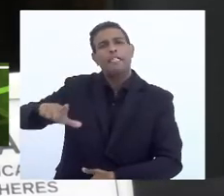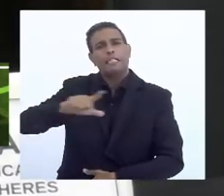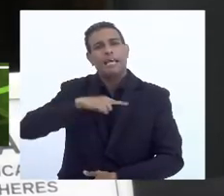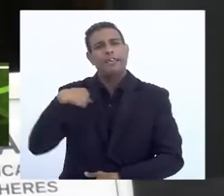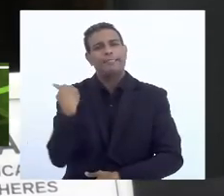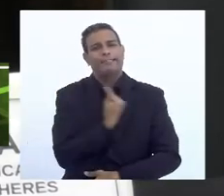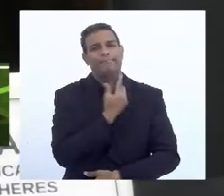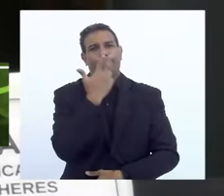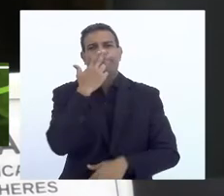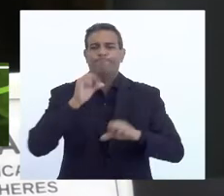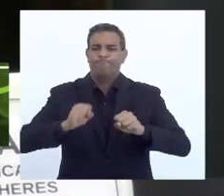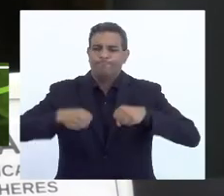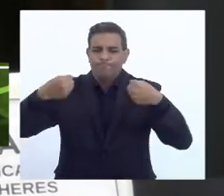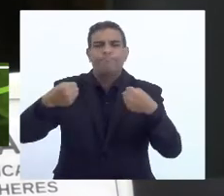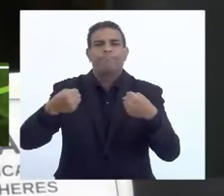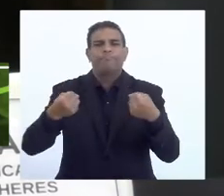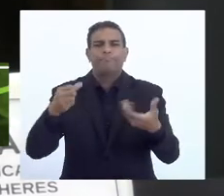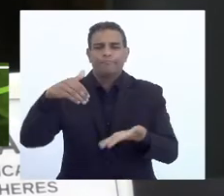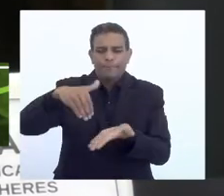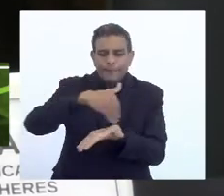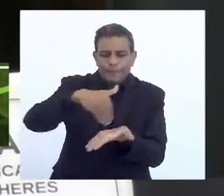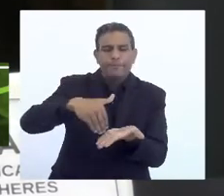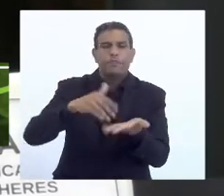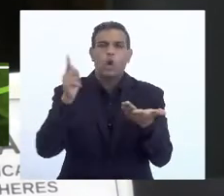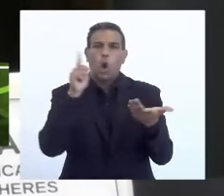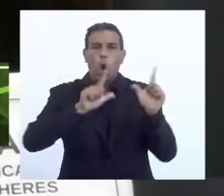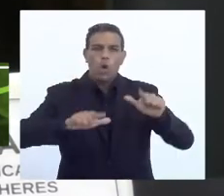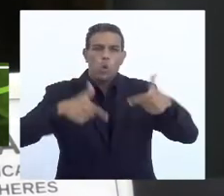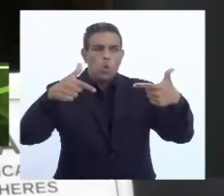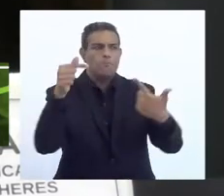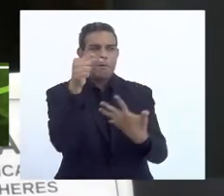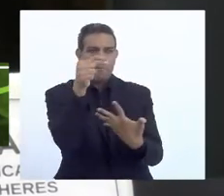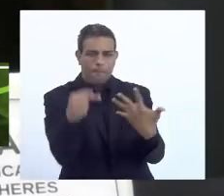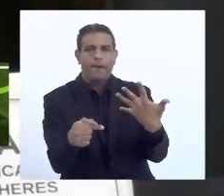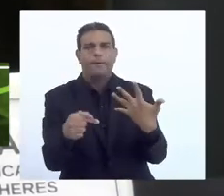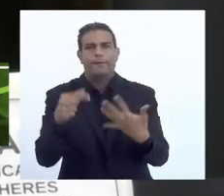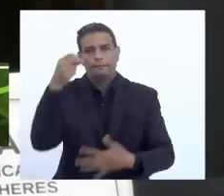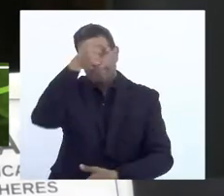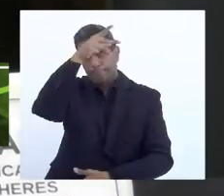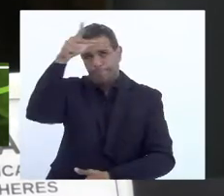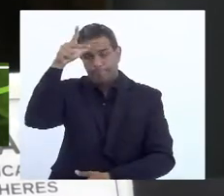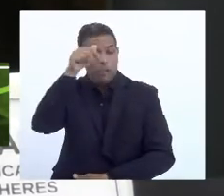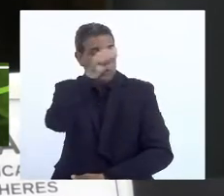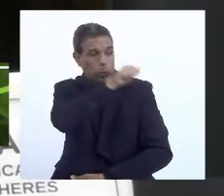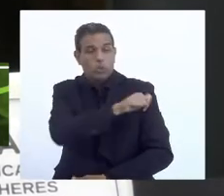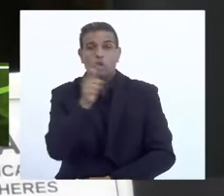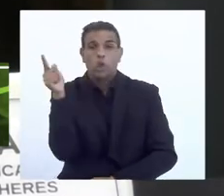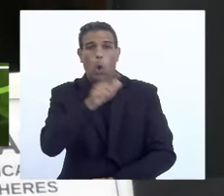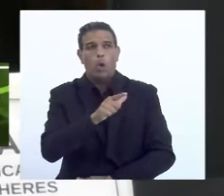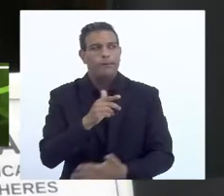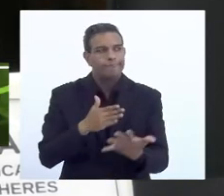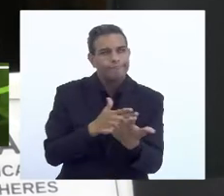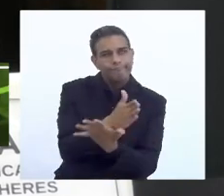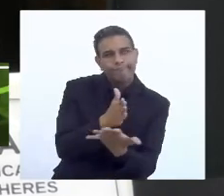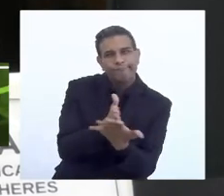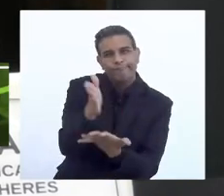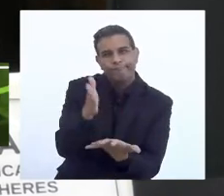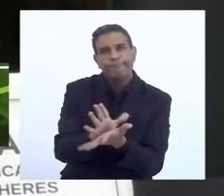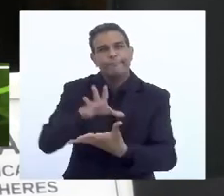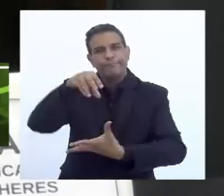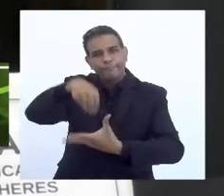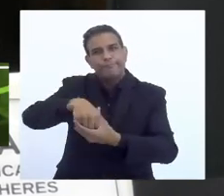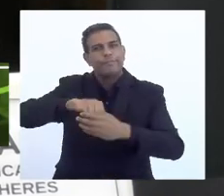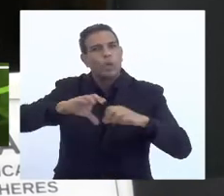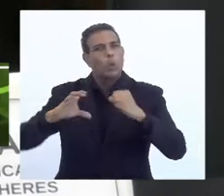essa é uma atuação muito forte que a nossa secretaria tem realizado aqui na Prefeitura do Rio de Janeiro, para justamente contemplar as nossas vidas e garantir